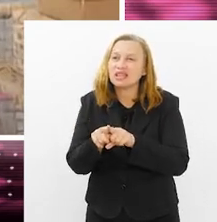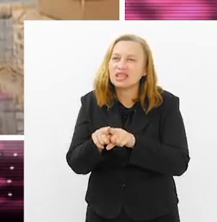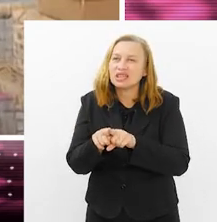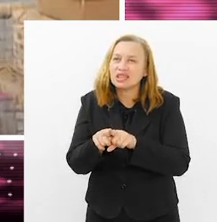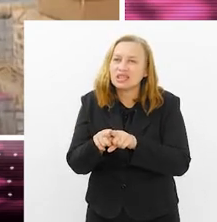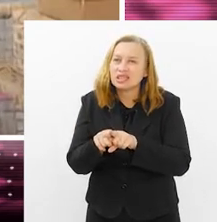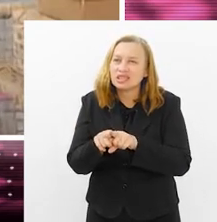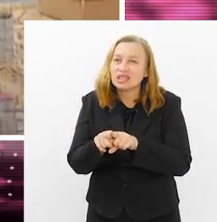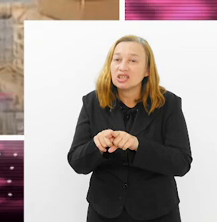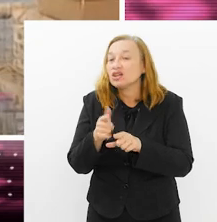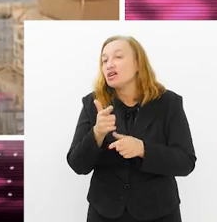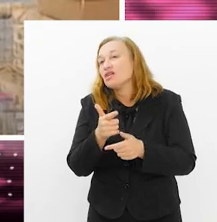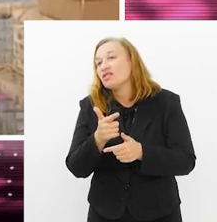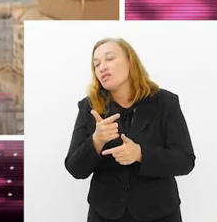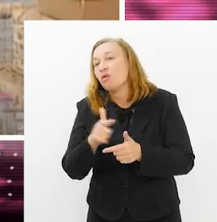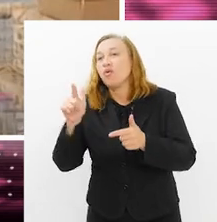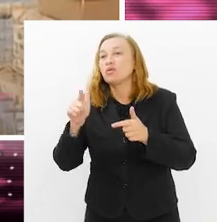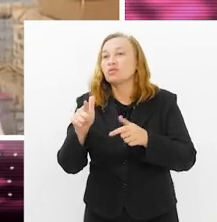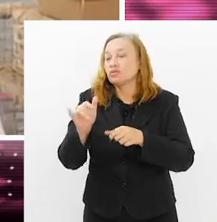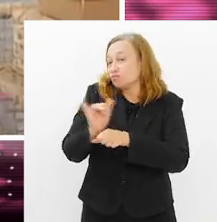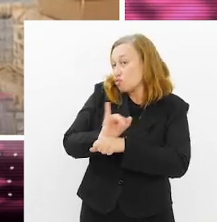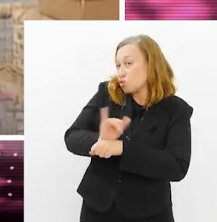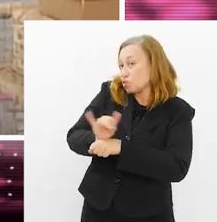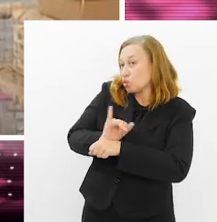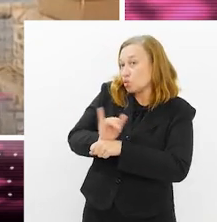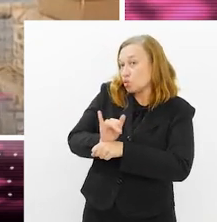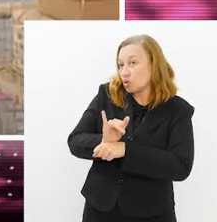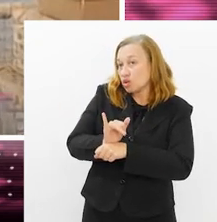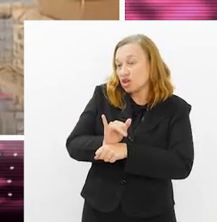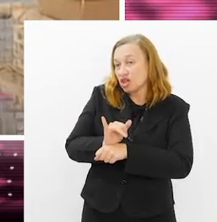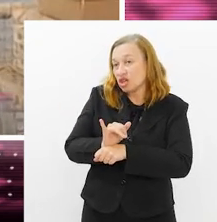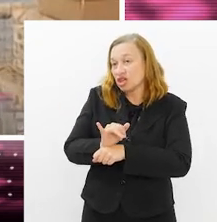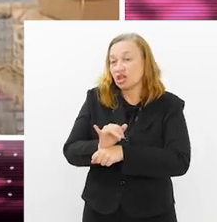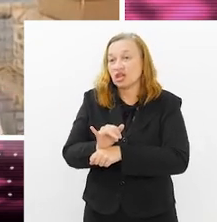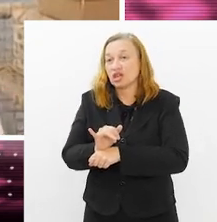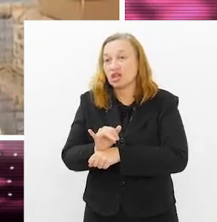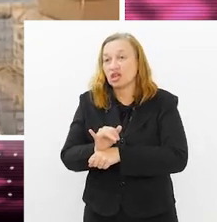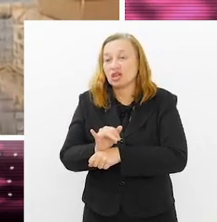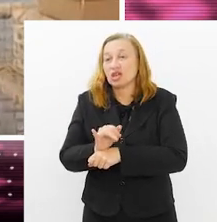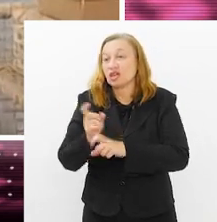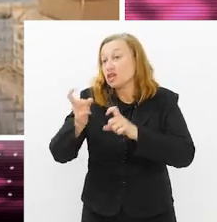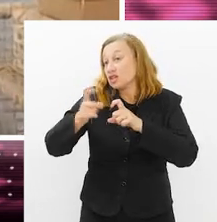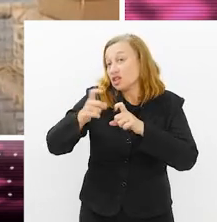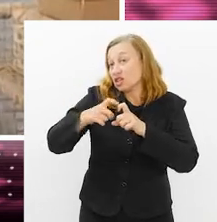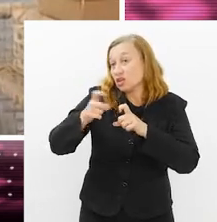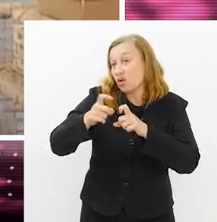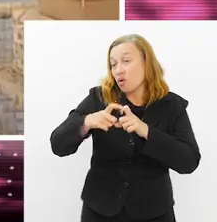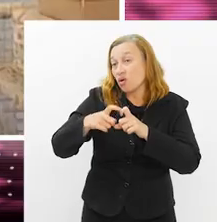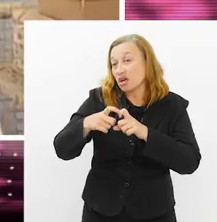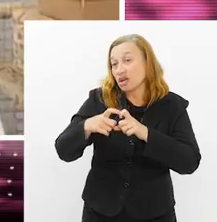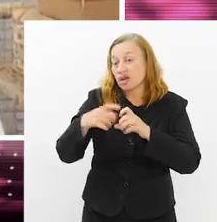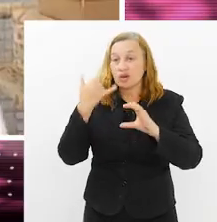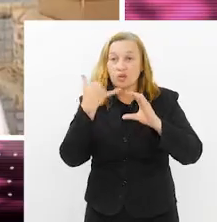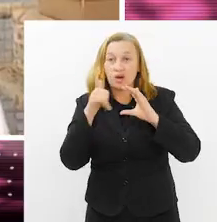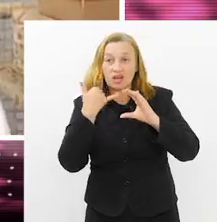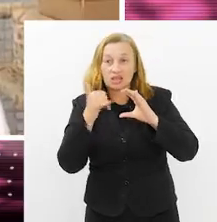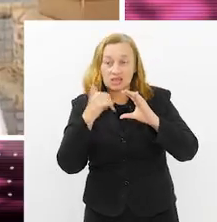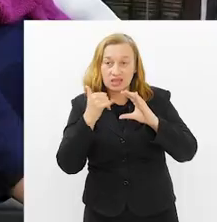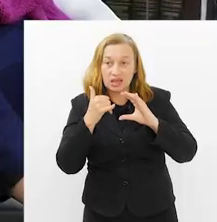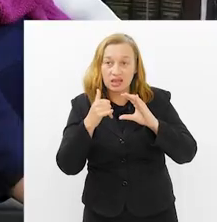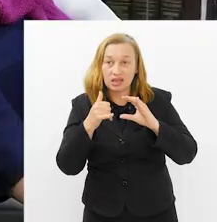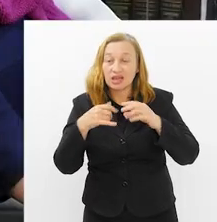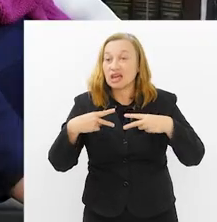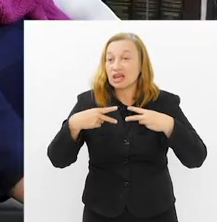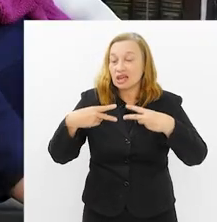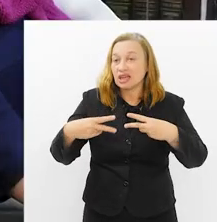se encontra também na bio um link para outros canais, como YouTube, TikTok, o